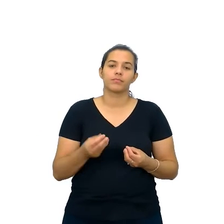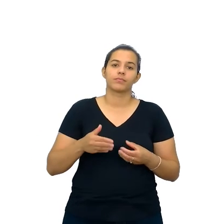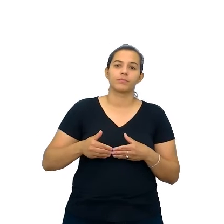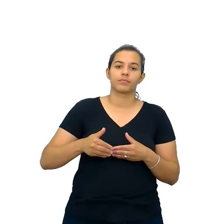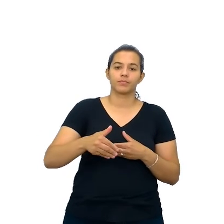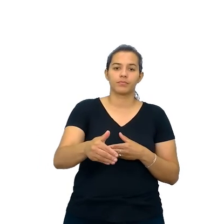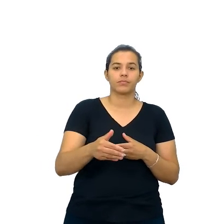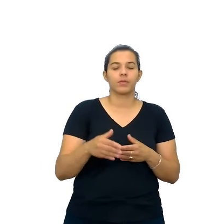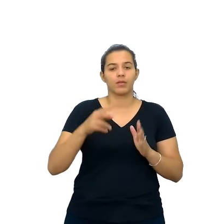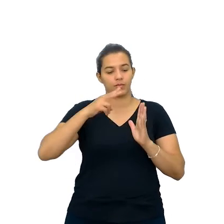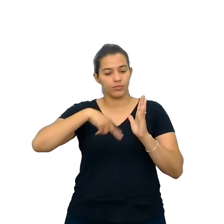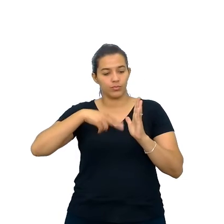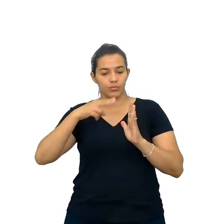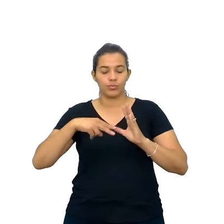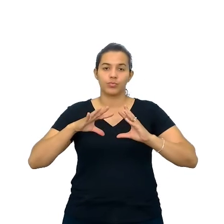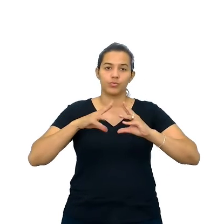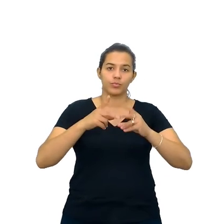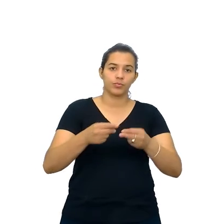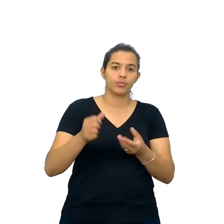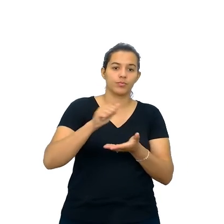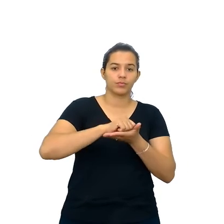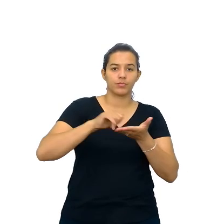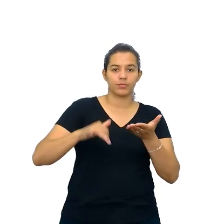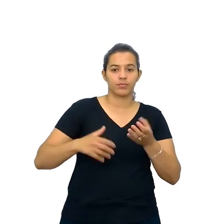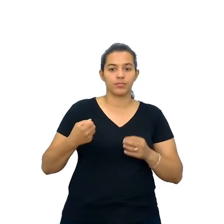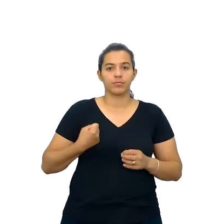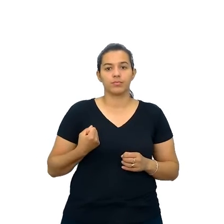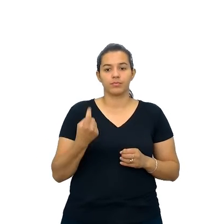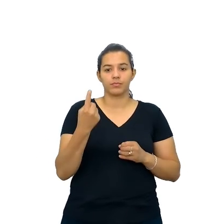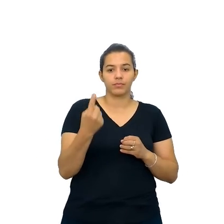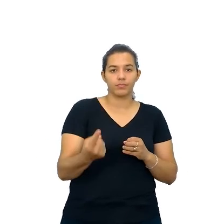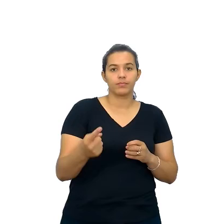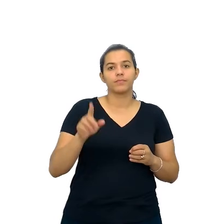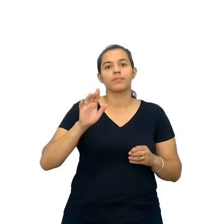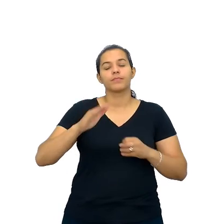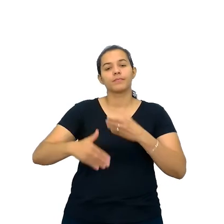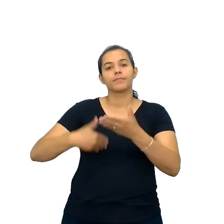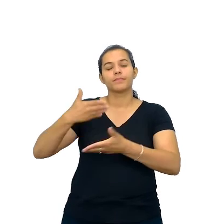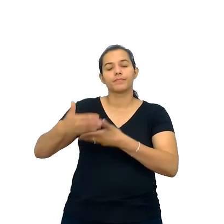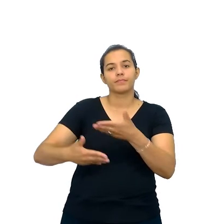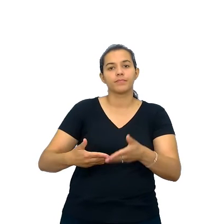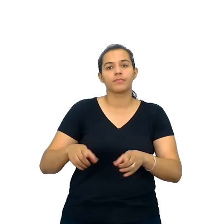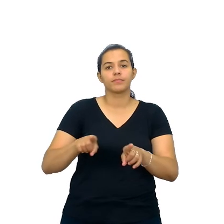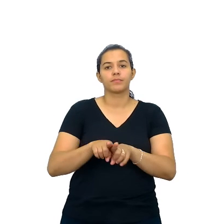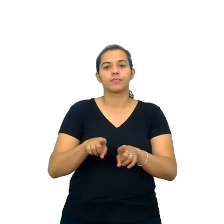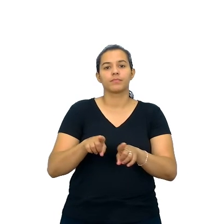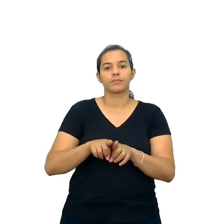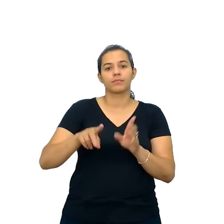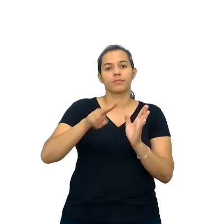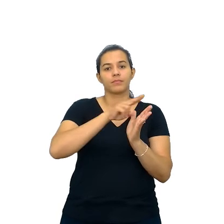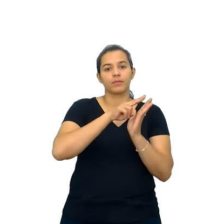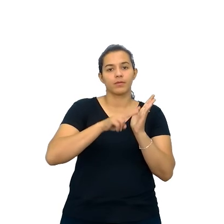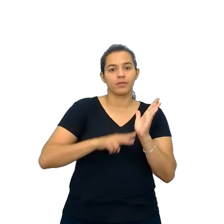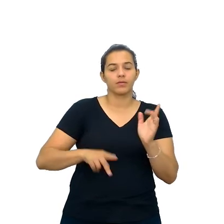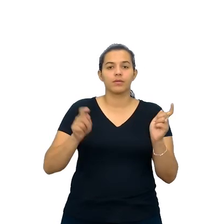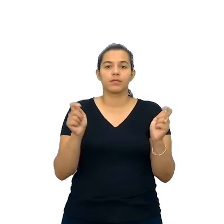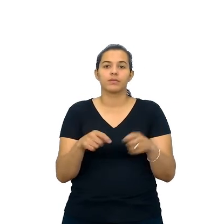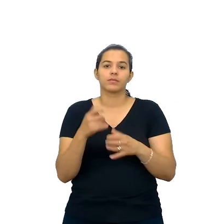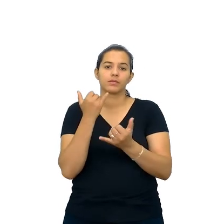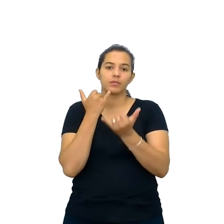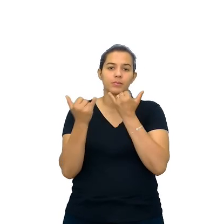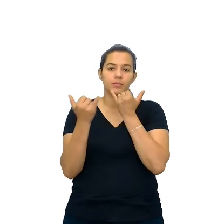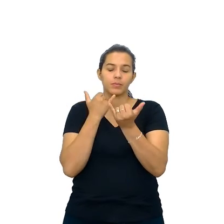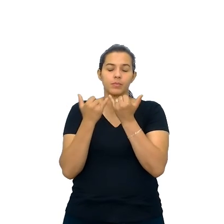aqui a leitura da atividade 1, né? E, consequentemente, essa leitura, essas informações aqui